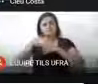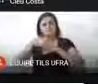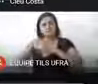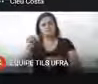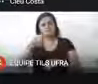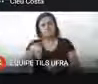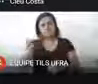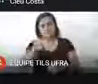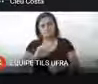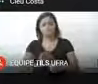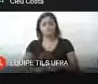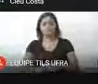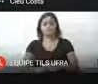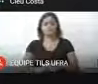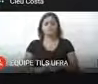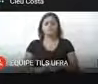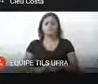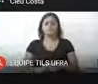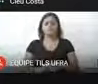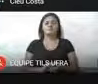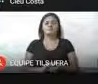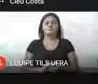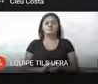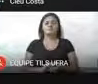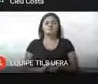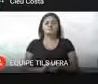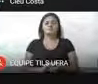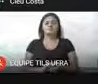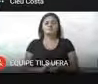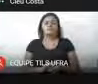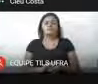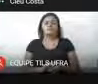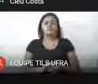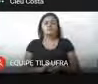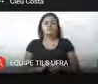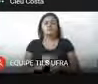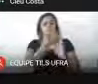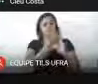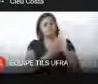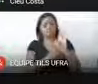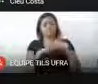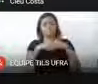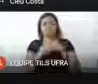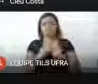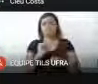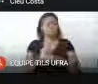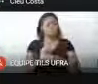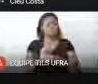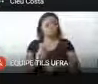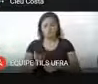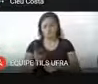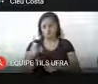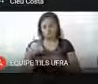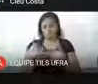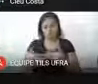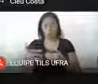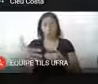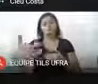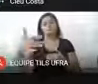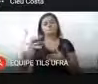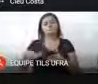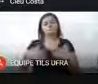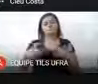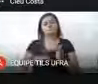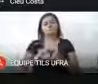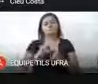vocês verem o interesse de participação na programação do evento, que não para, né? Que continua. E antes de passar para o